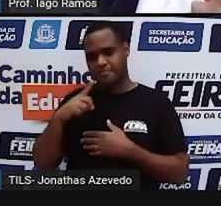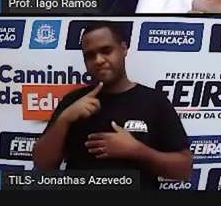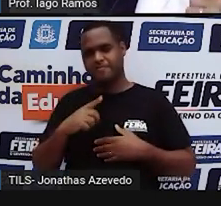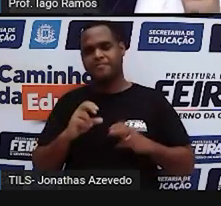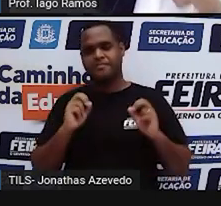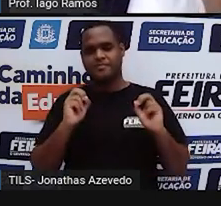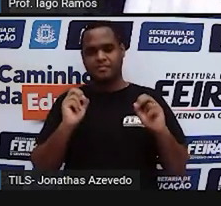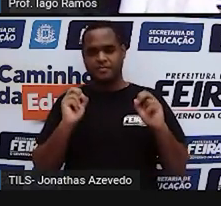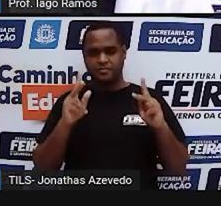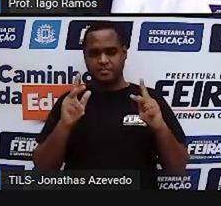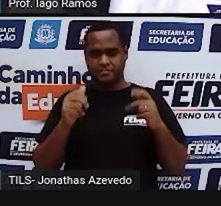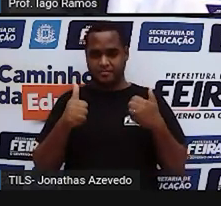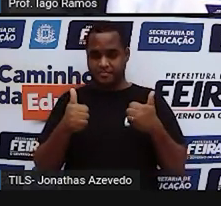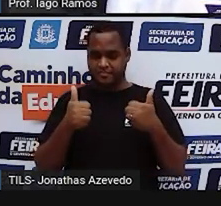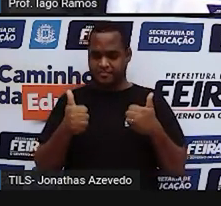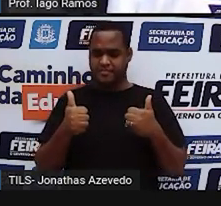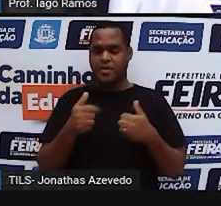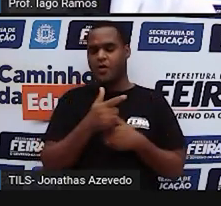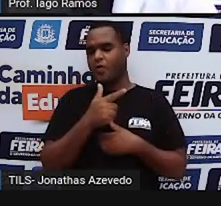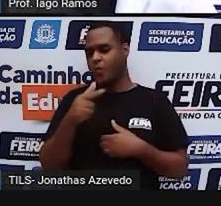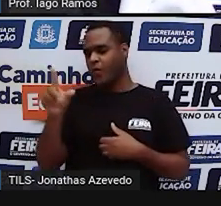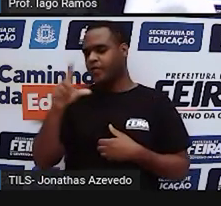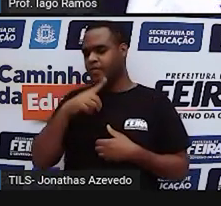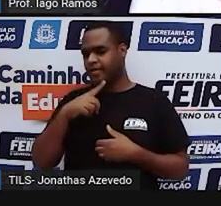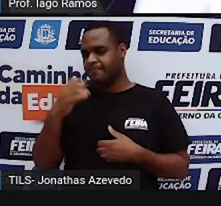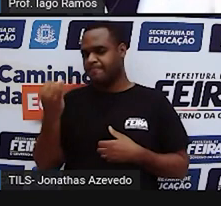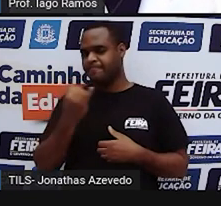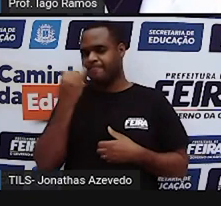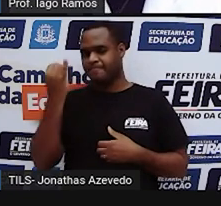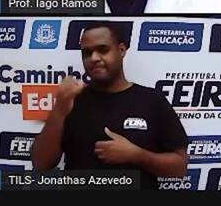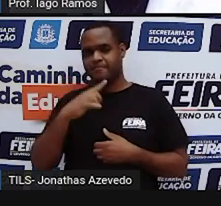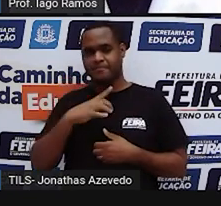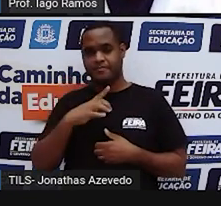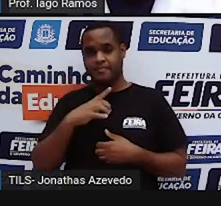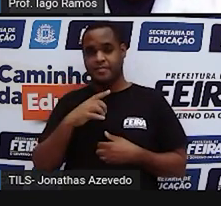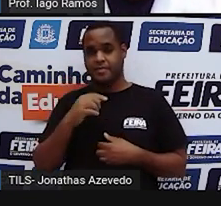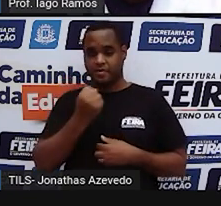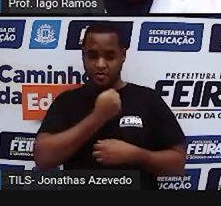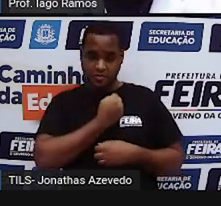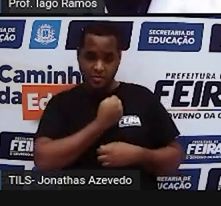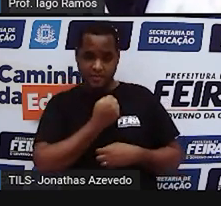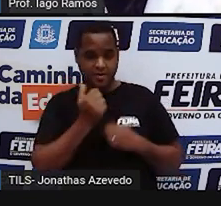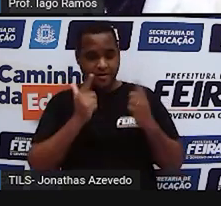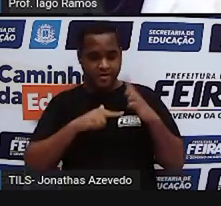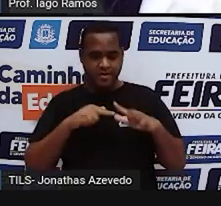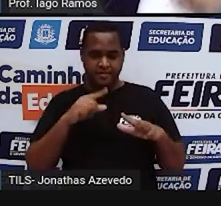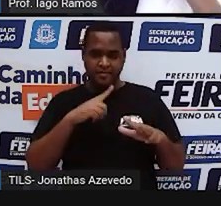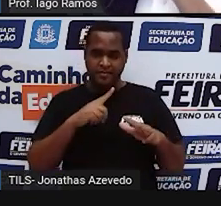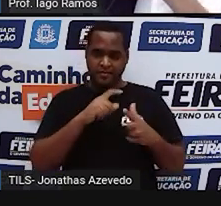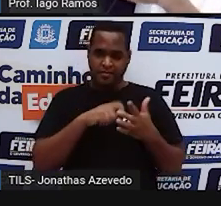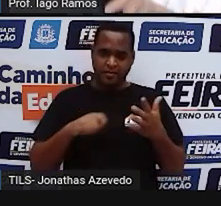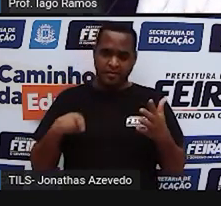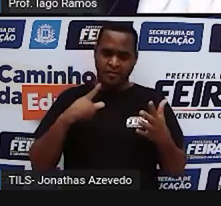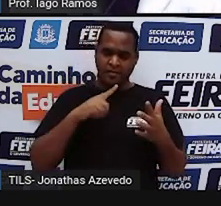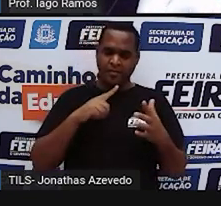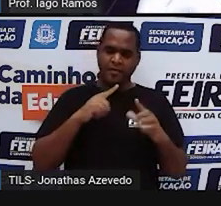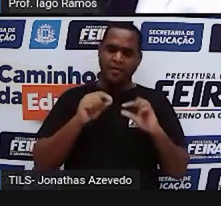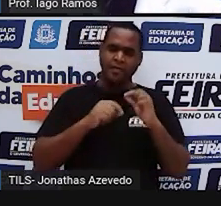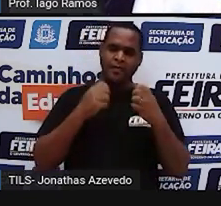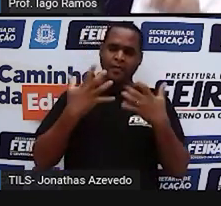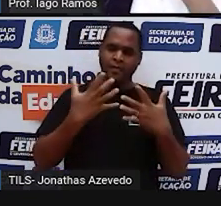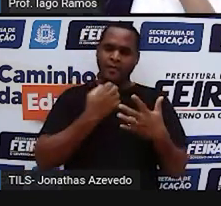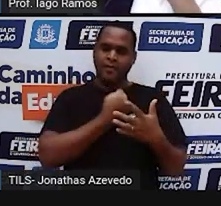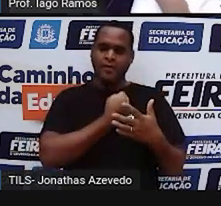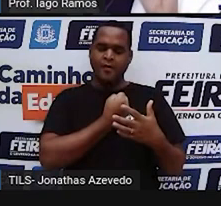beleza e o outro passa o seguinte esse número que você escreveu uma calculadora que é o nº do seu